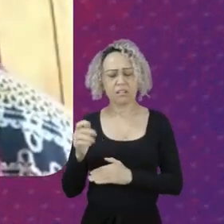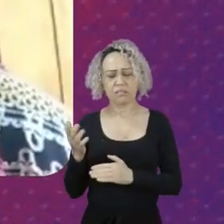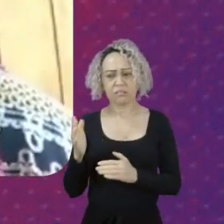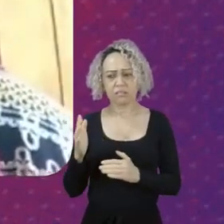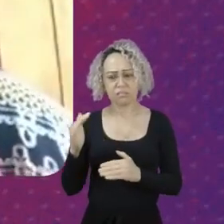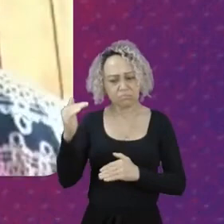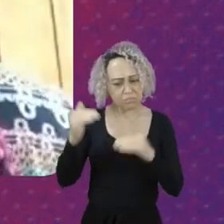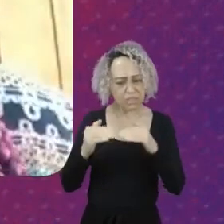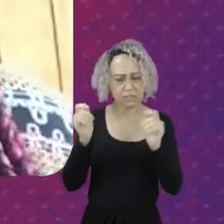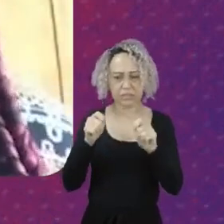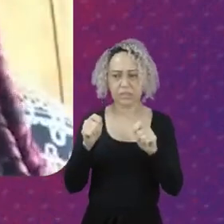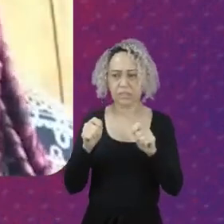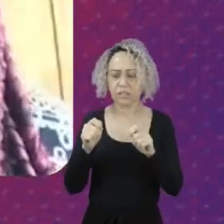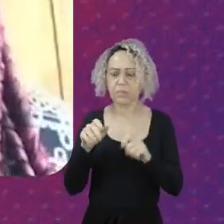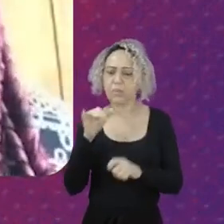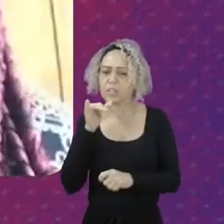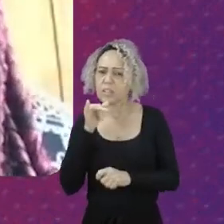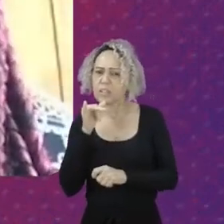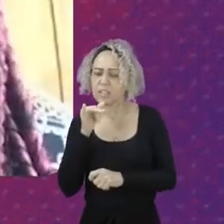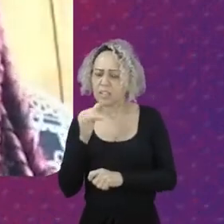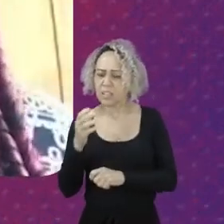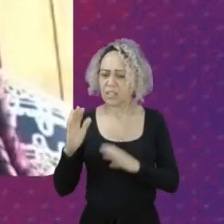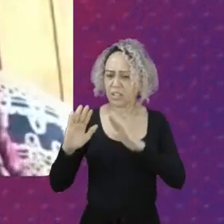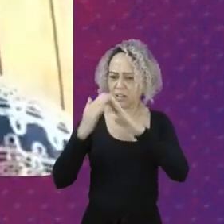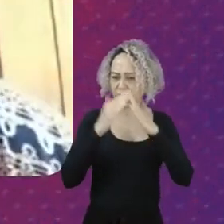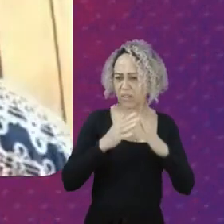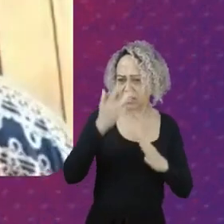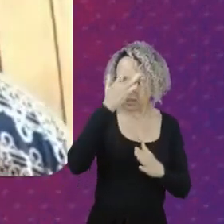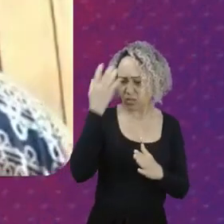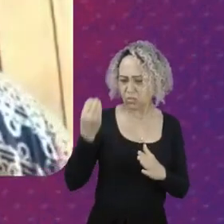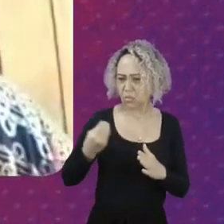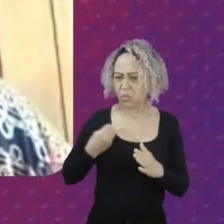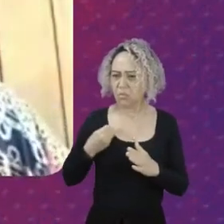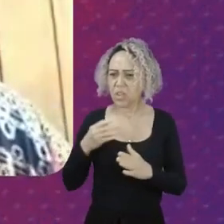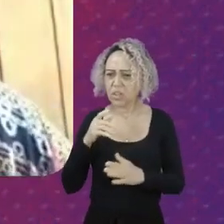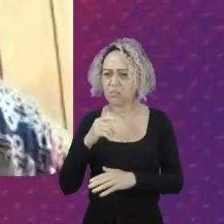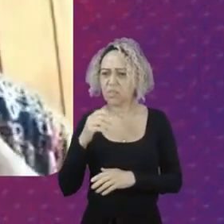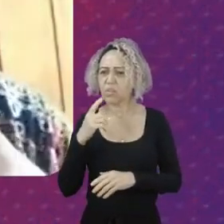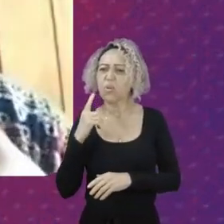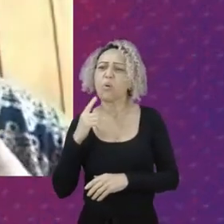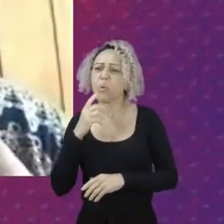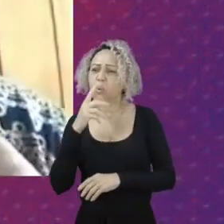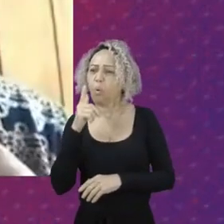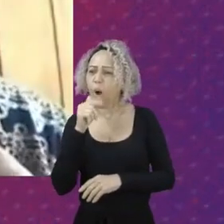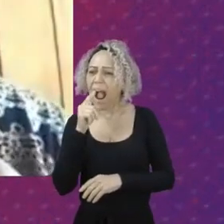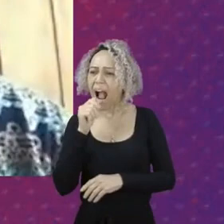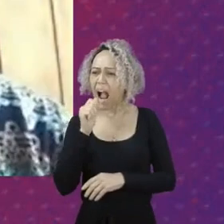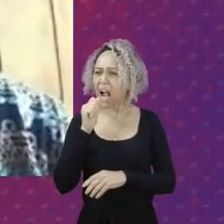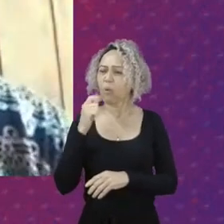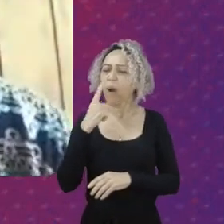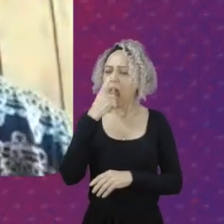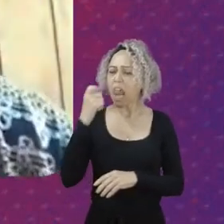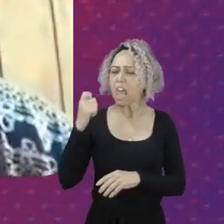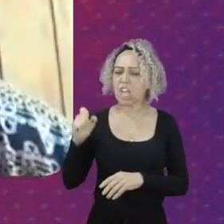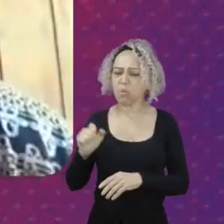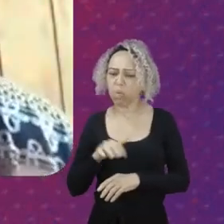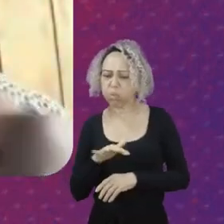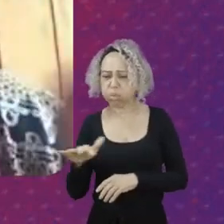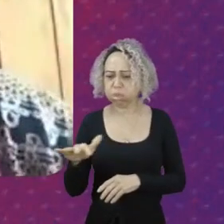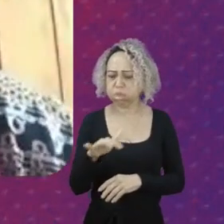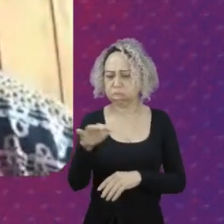racismo ambiental, esgoto a céu aberto, assoreamento dos rios, né? Você convive